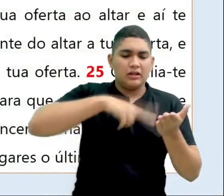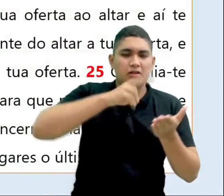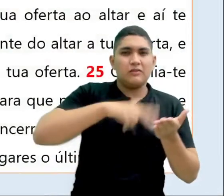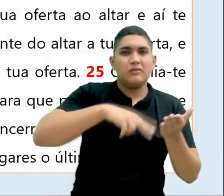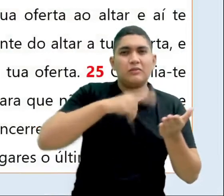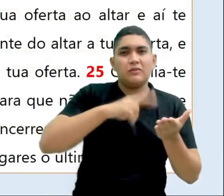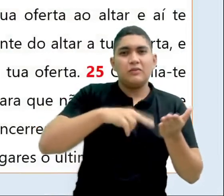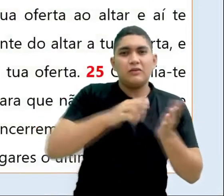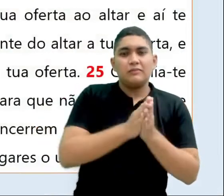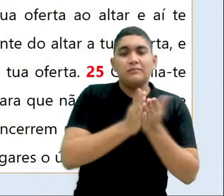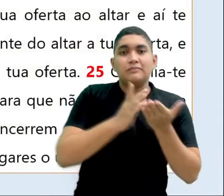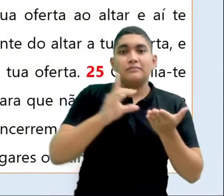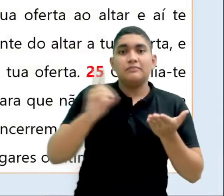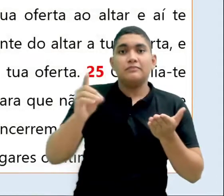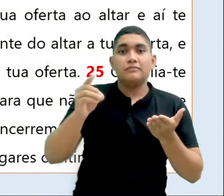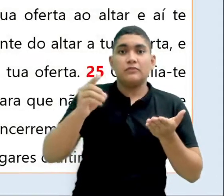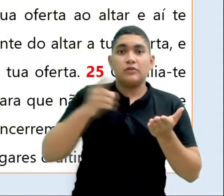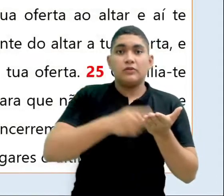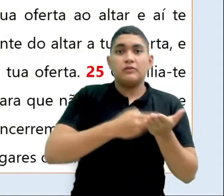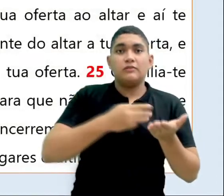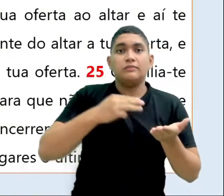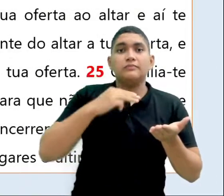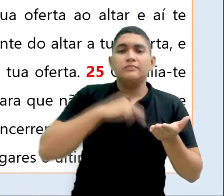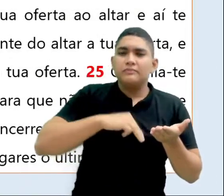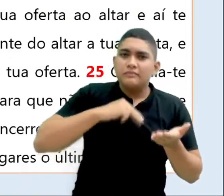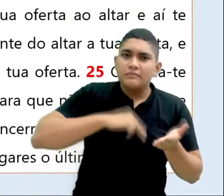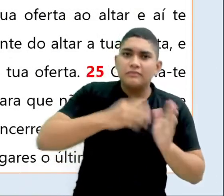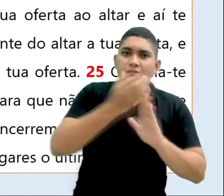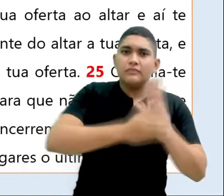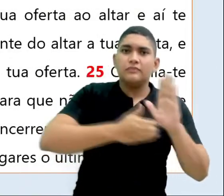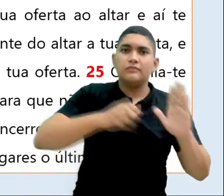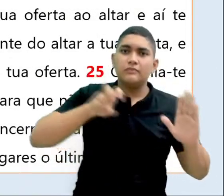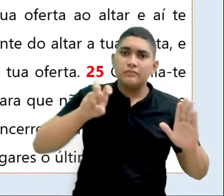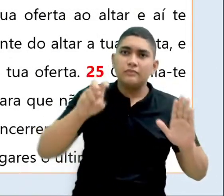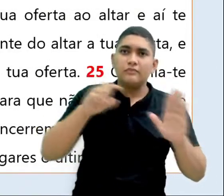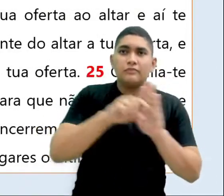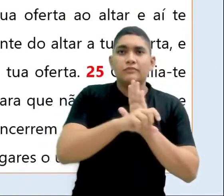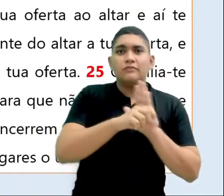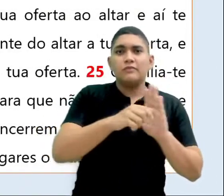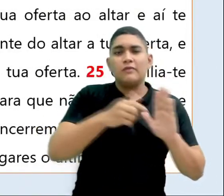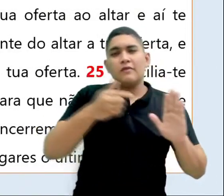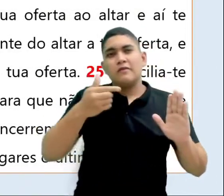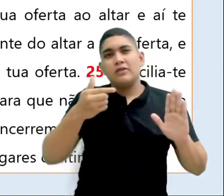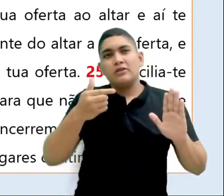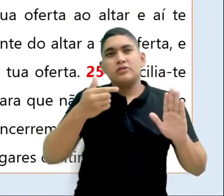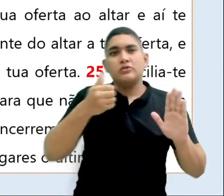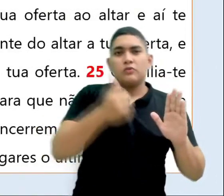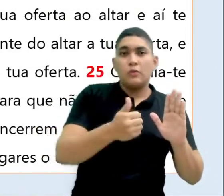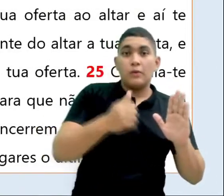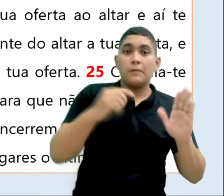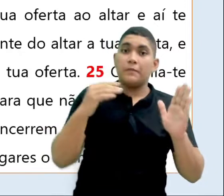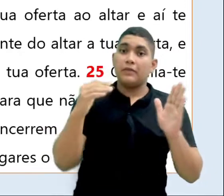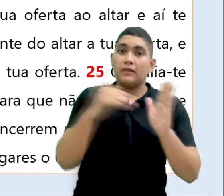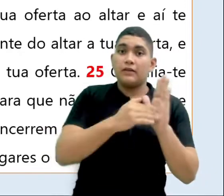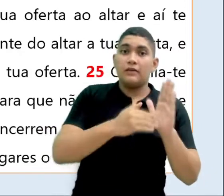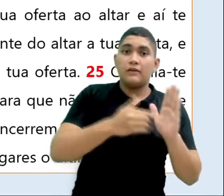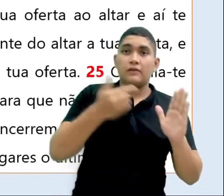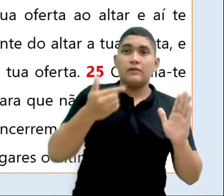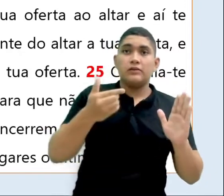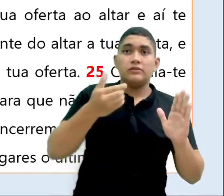encontra-se em Mateus, capítulo 5, versículos 21 a 26. Diácono Genilson Henrique, por gentileza. Nos diz